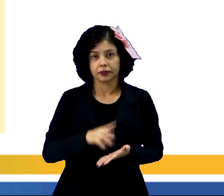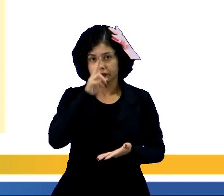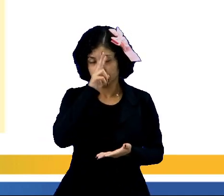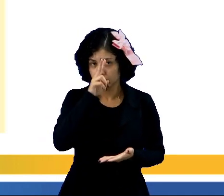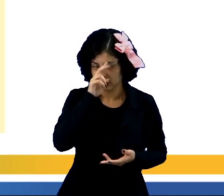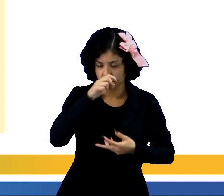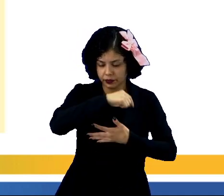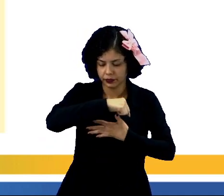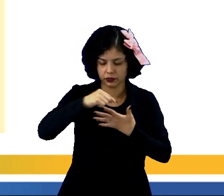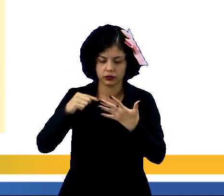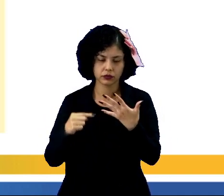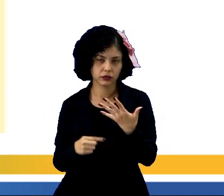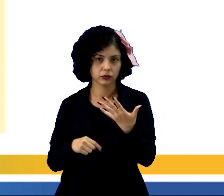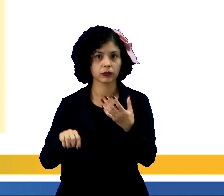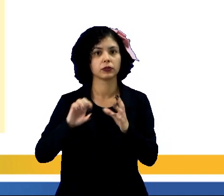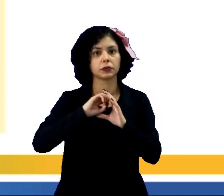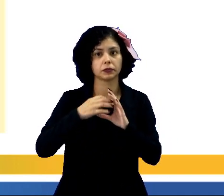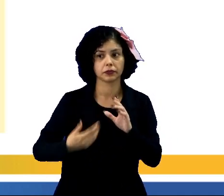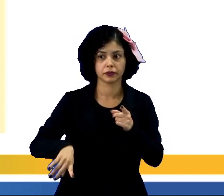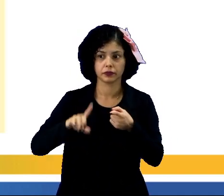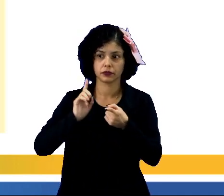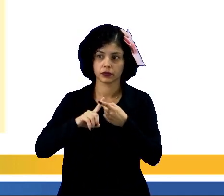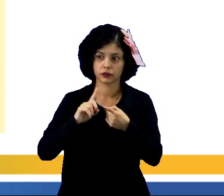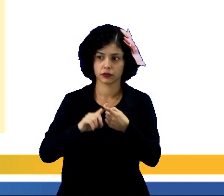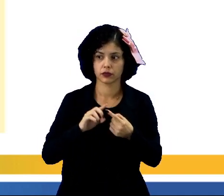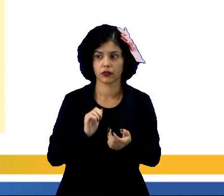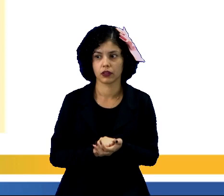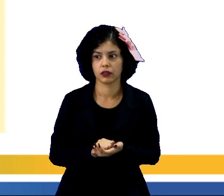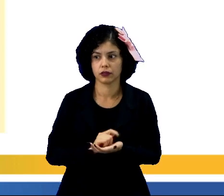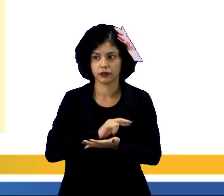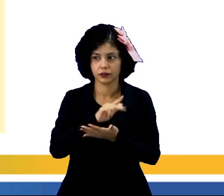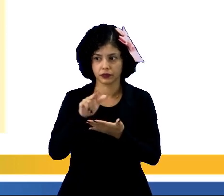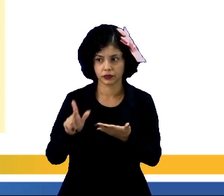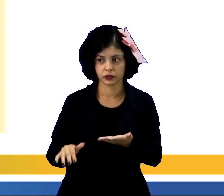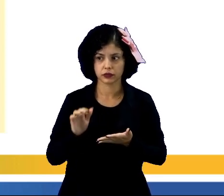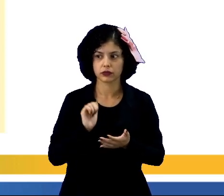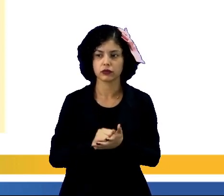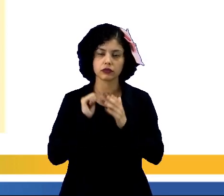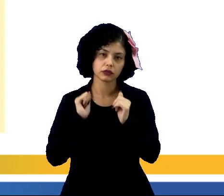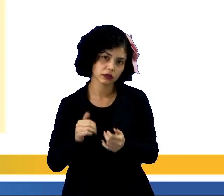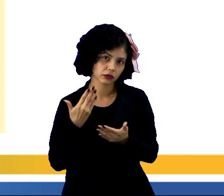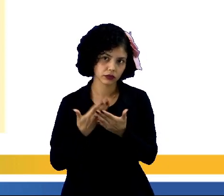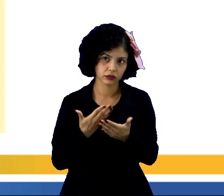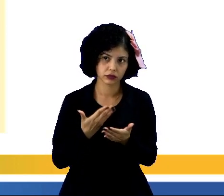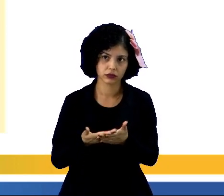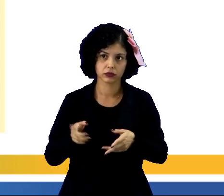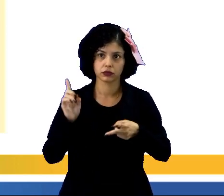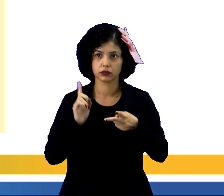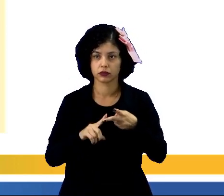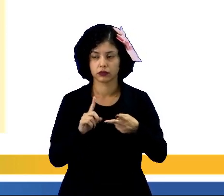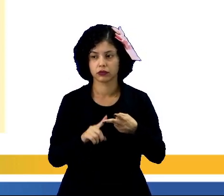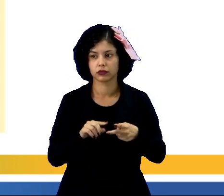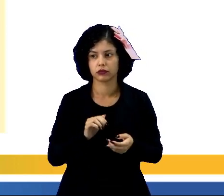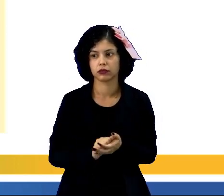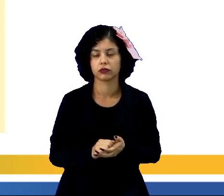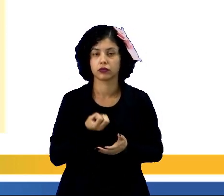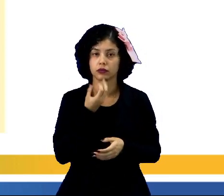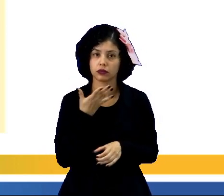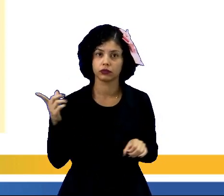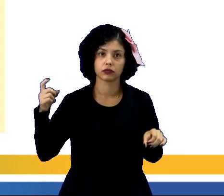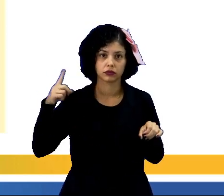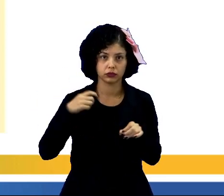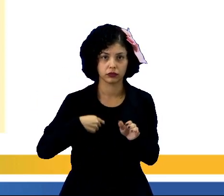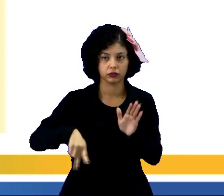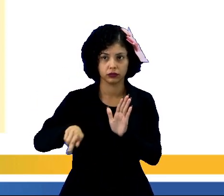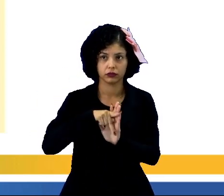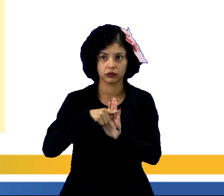Lembra dessas 5 características. Primeiro, as ervilhas tinham várias características que poderiam ser estudadas, tinham um processo